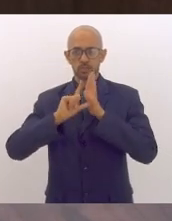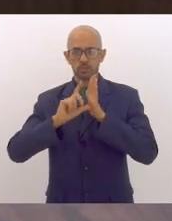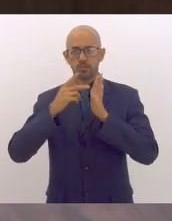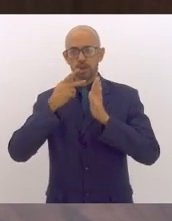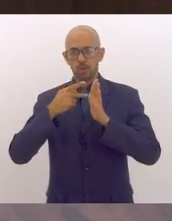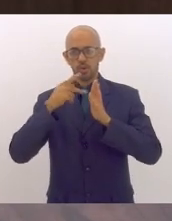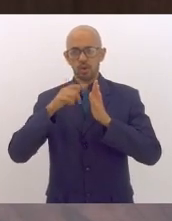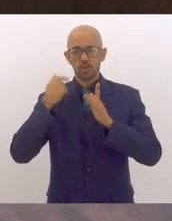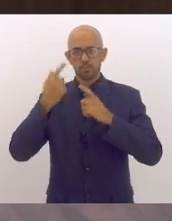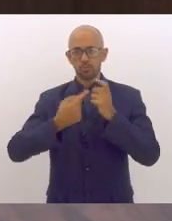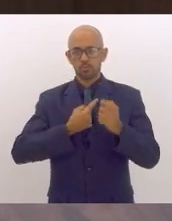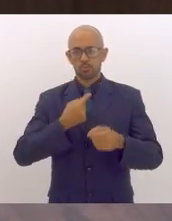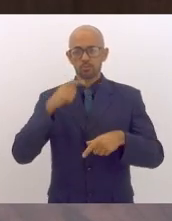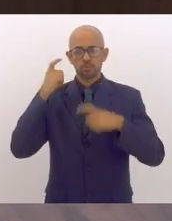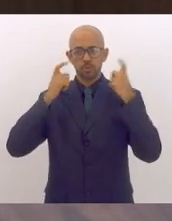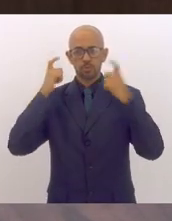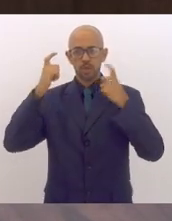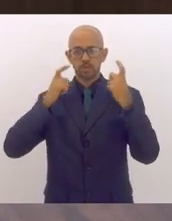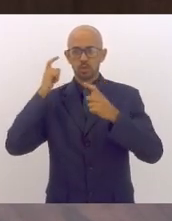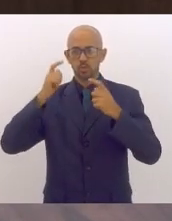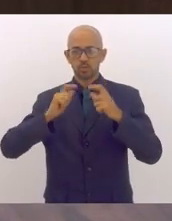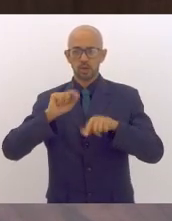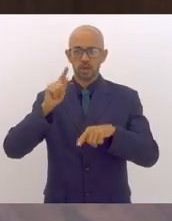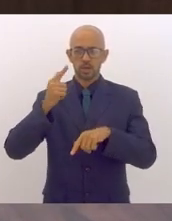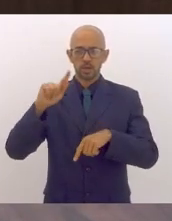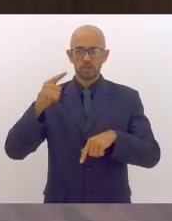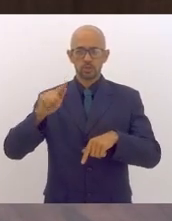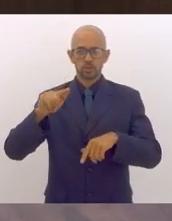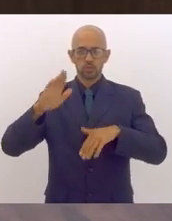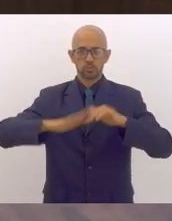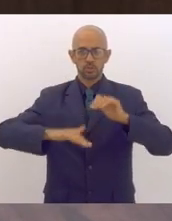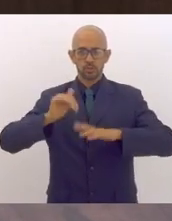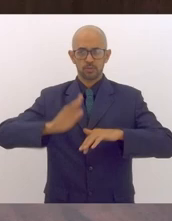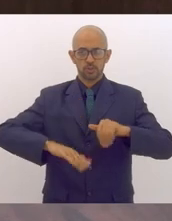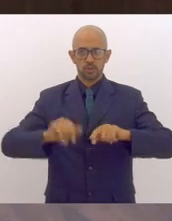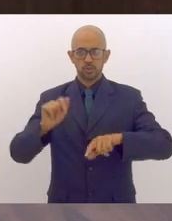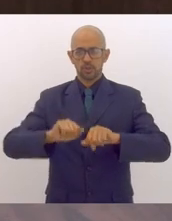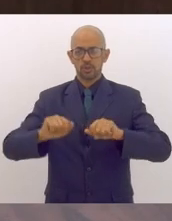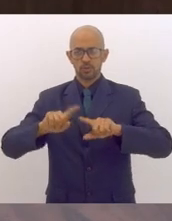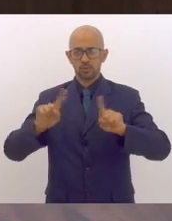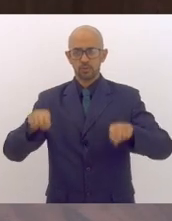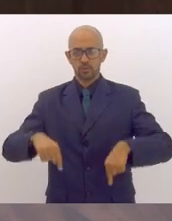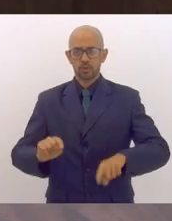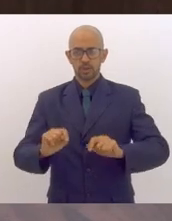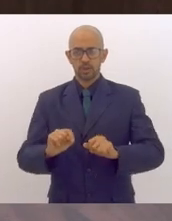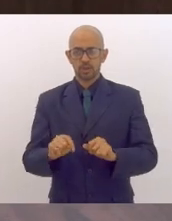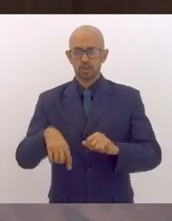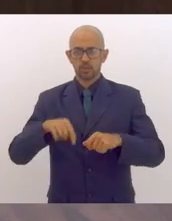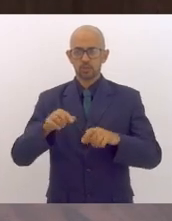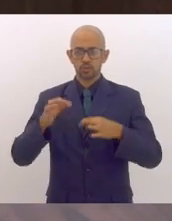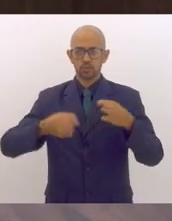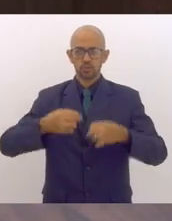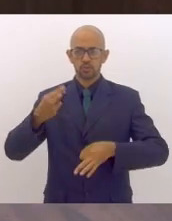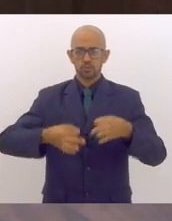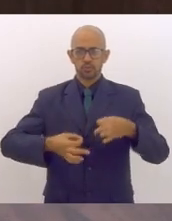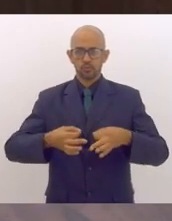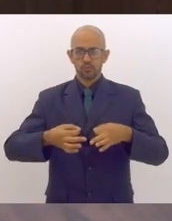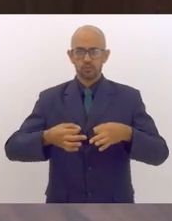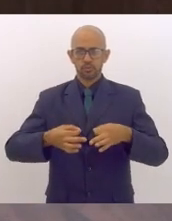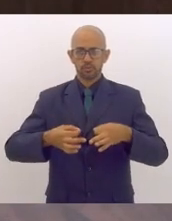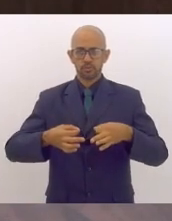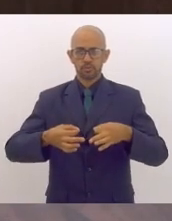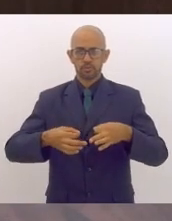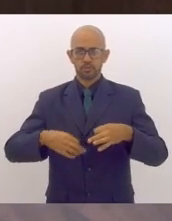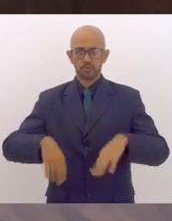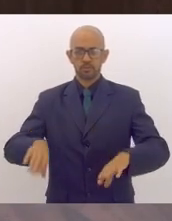preocupação na garantia dos profissionais, servidores e servidoras do judiciário, servidores e